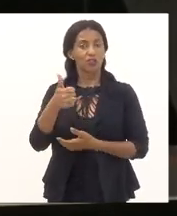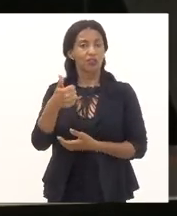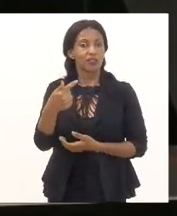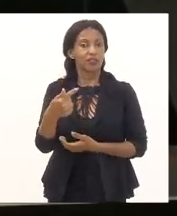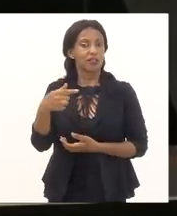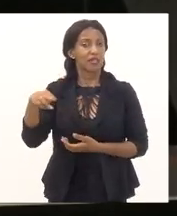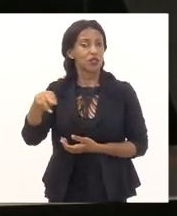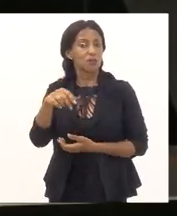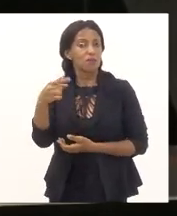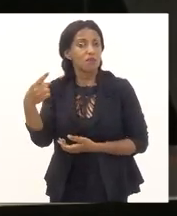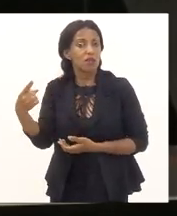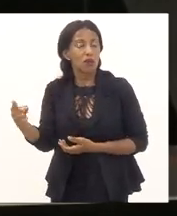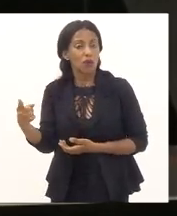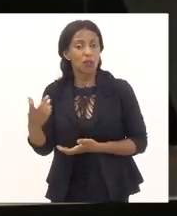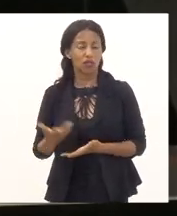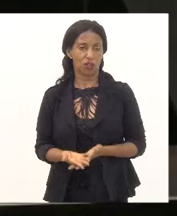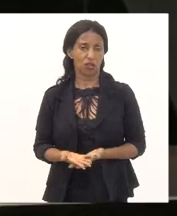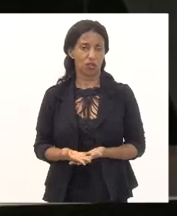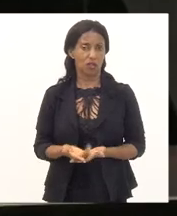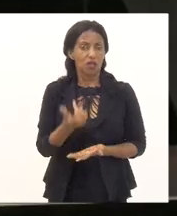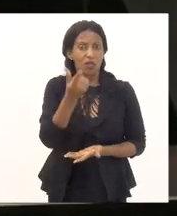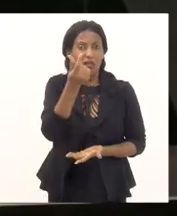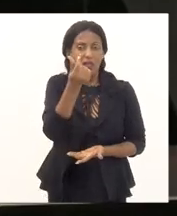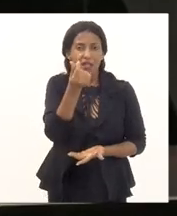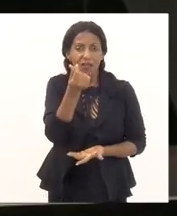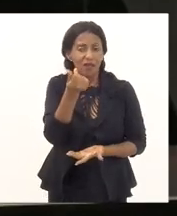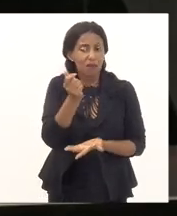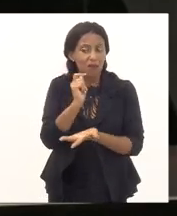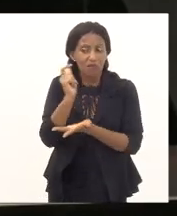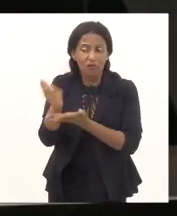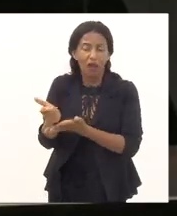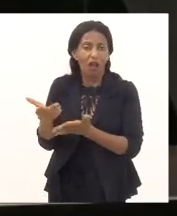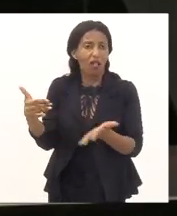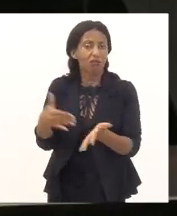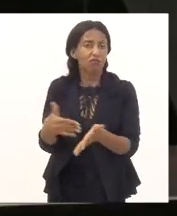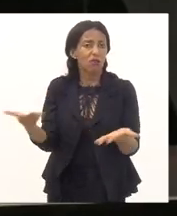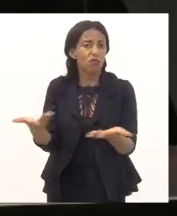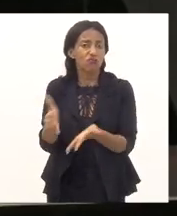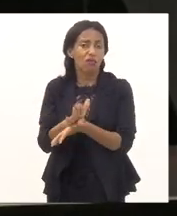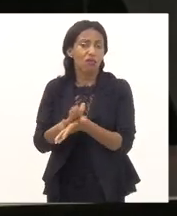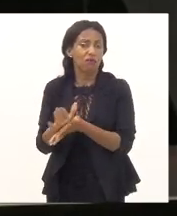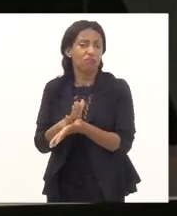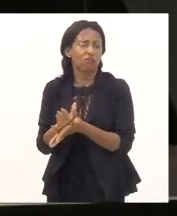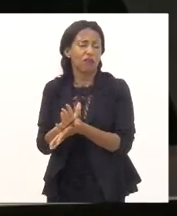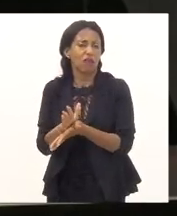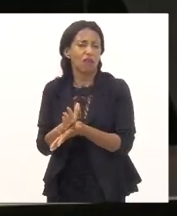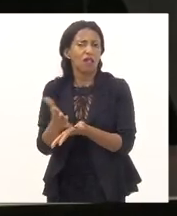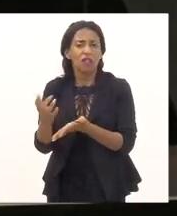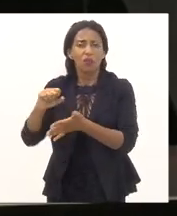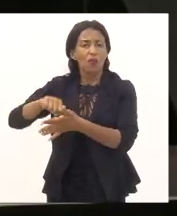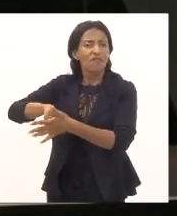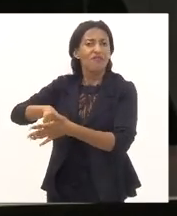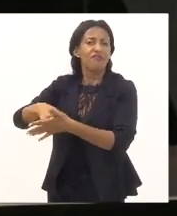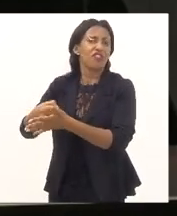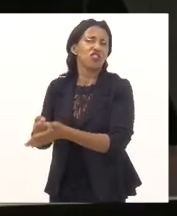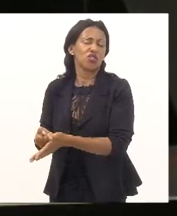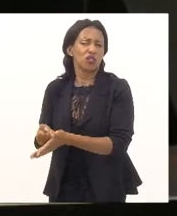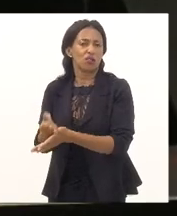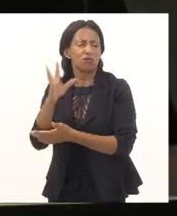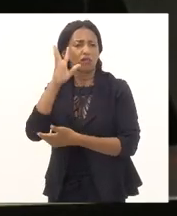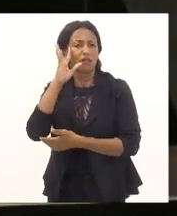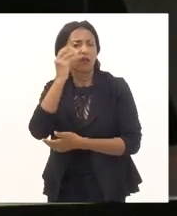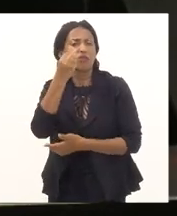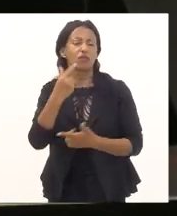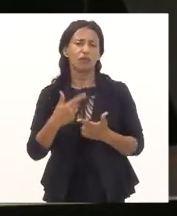milhões para o UESO, e essa verba não se consolidou. Então, não é fechando a UESO que nós vamos